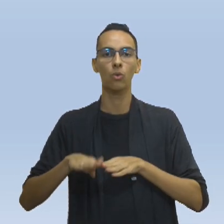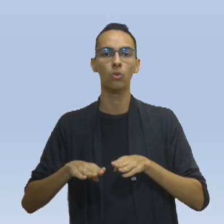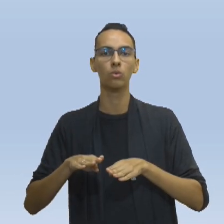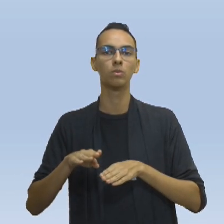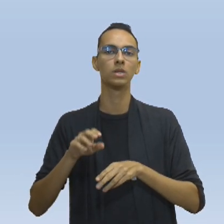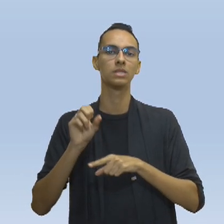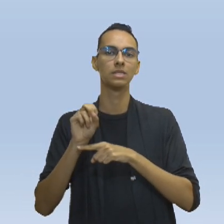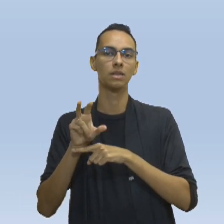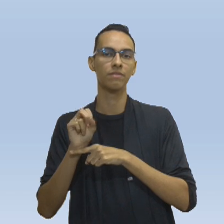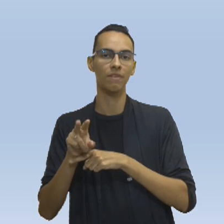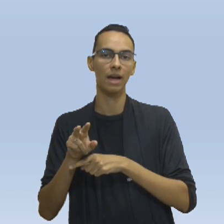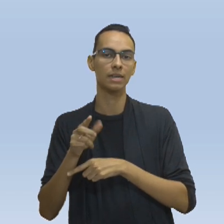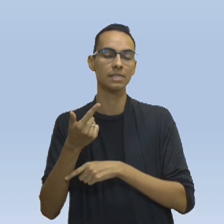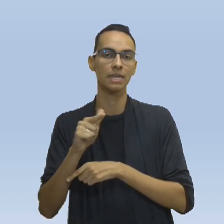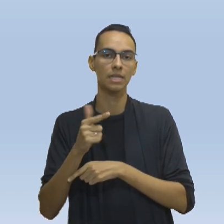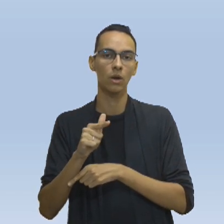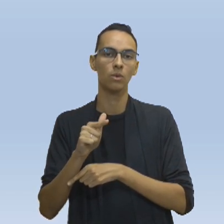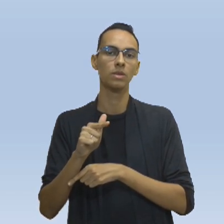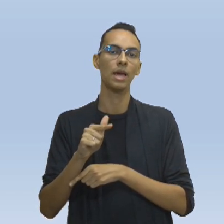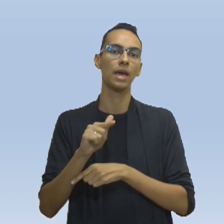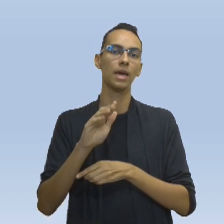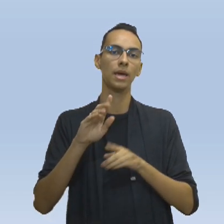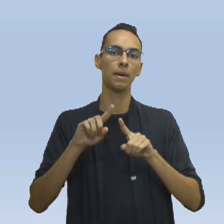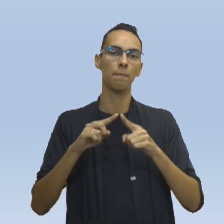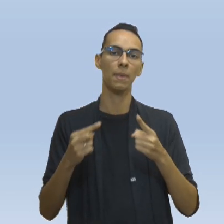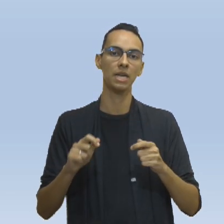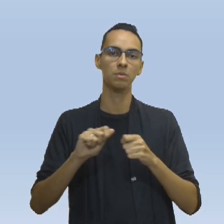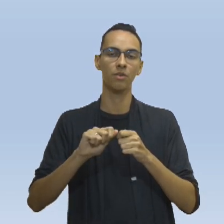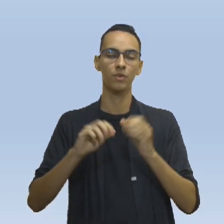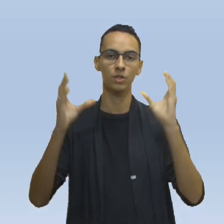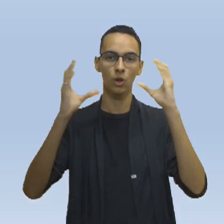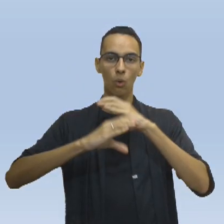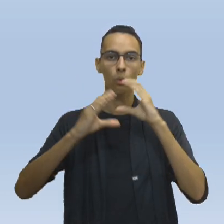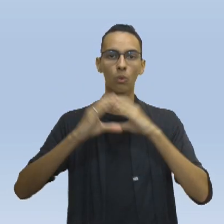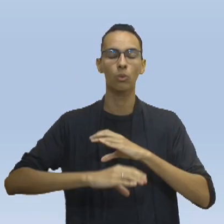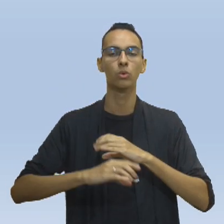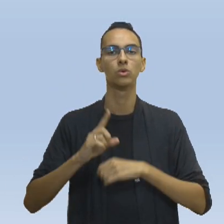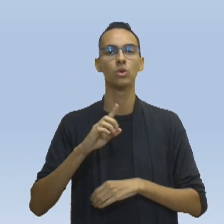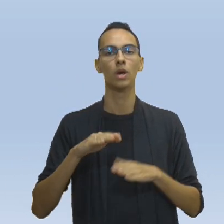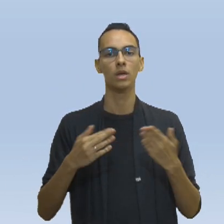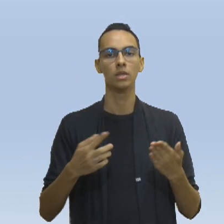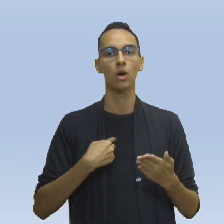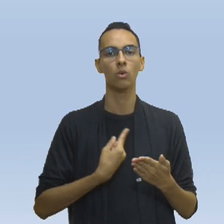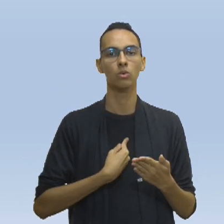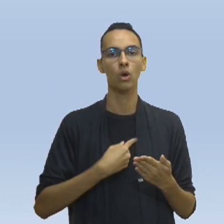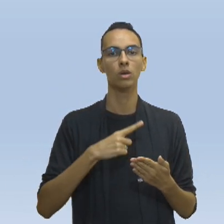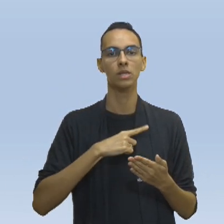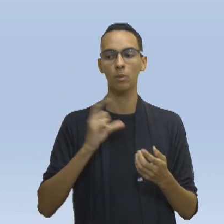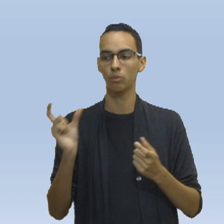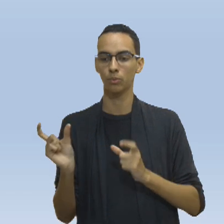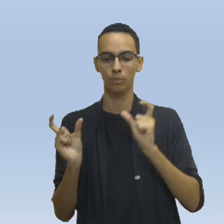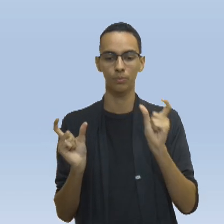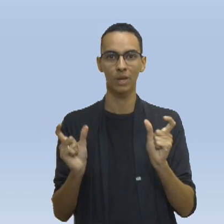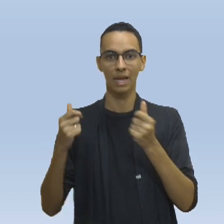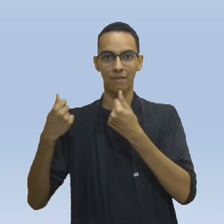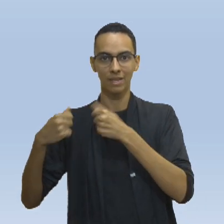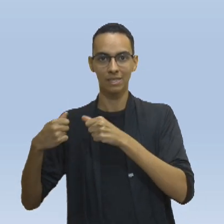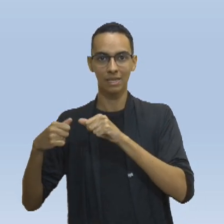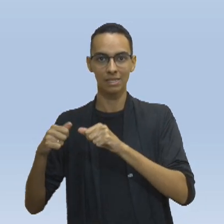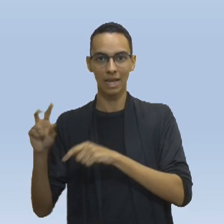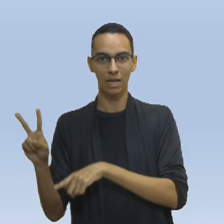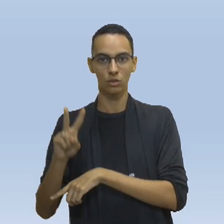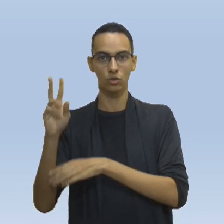estão proibidos de contratação. Então, a gente tem, somando esses dois fatos, a necessidade do aumento